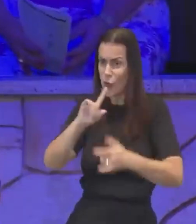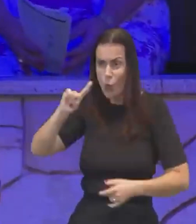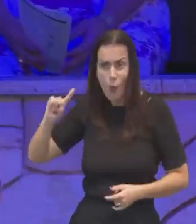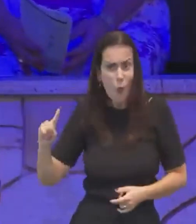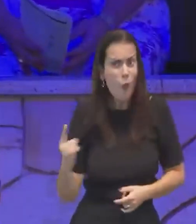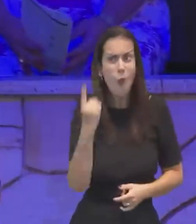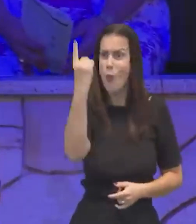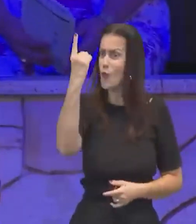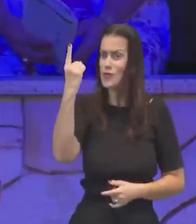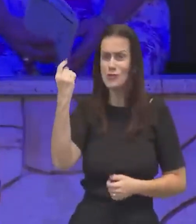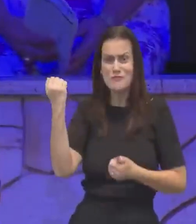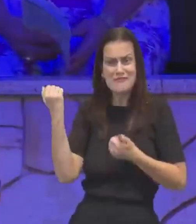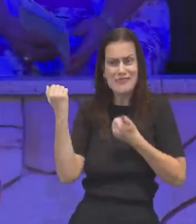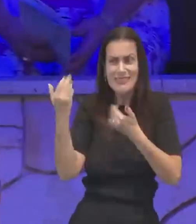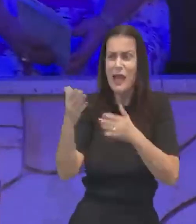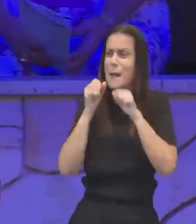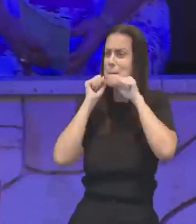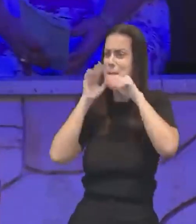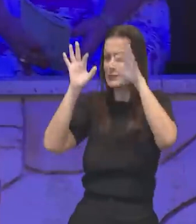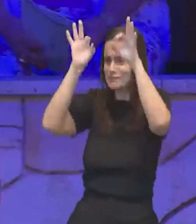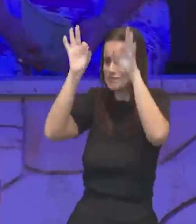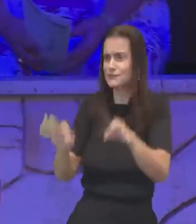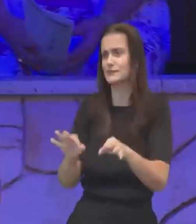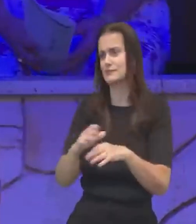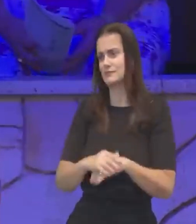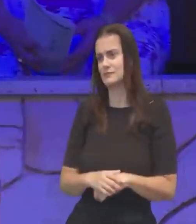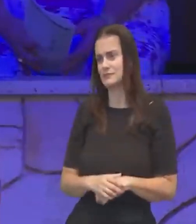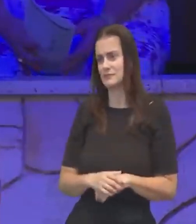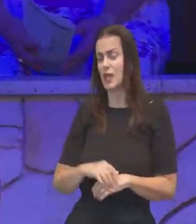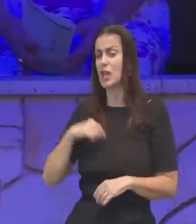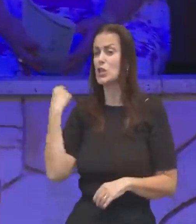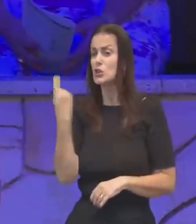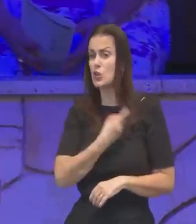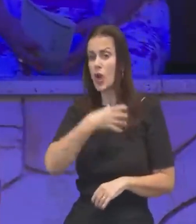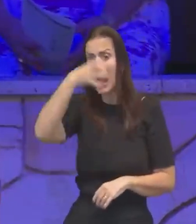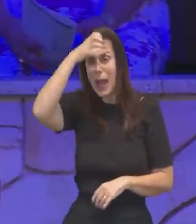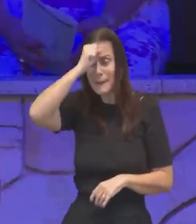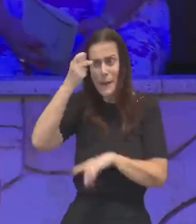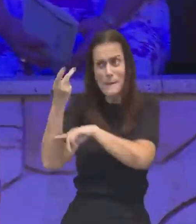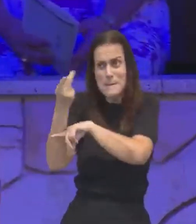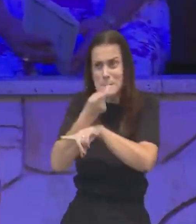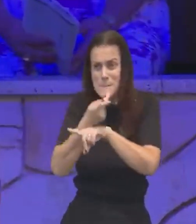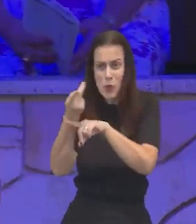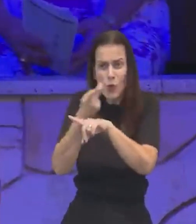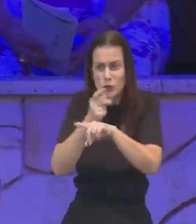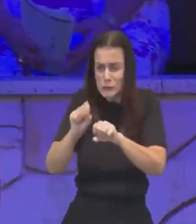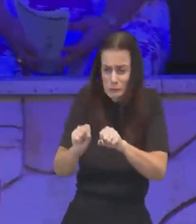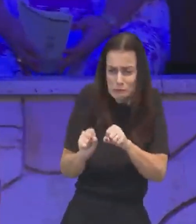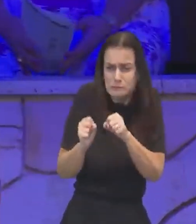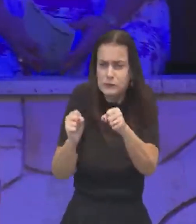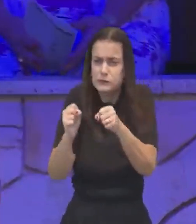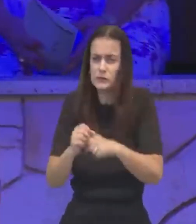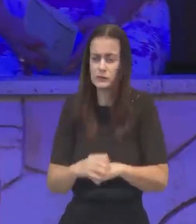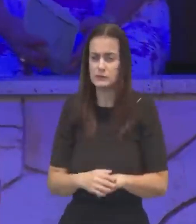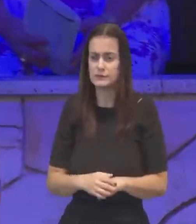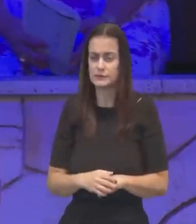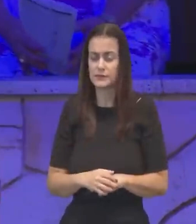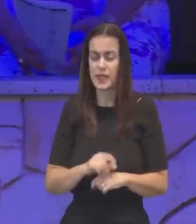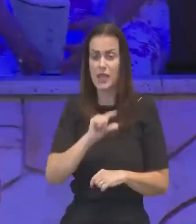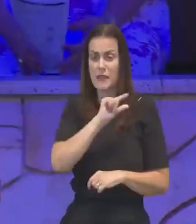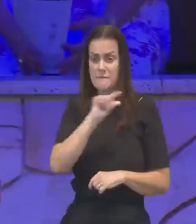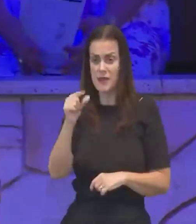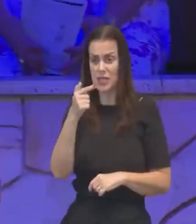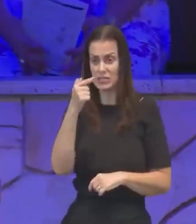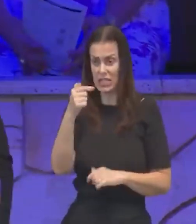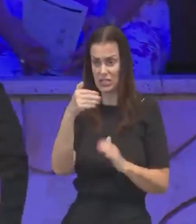é suficiente. E aqui nós aprendemos então sobre essa busca insaciável. Aqui o verso 7